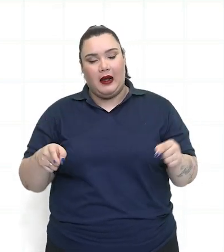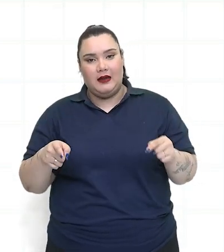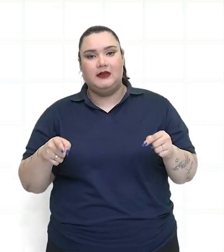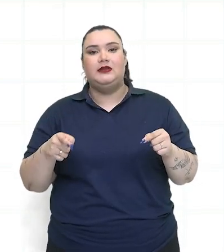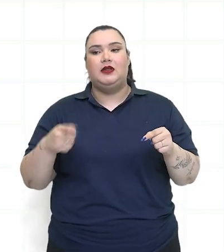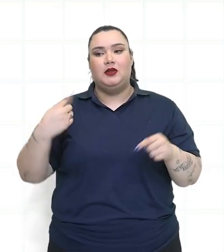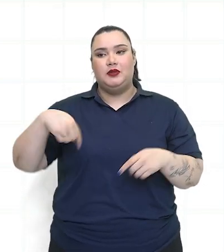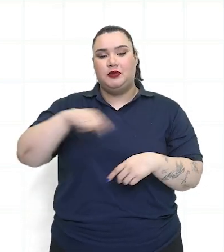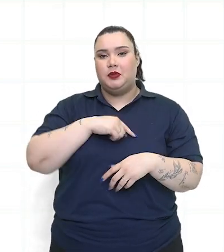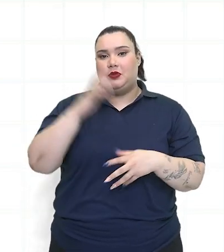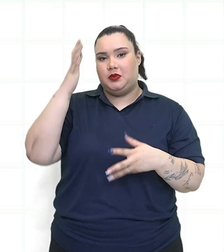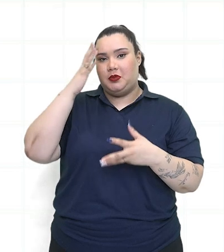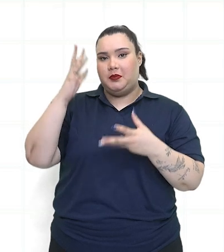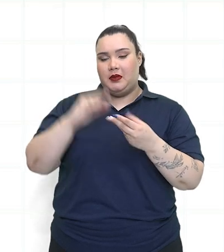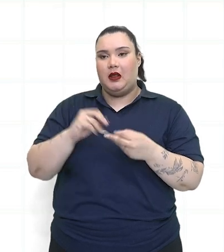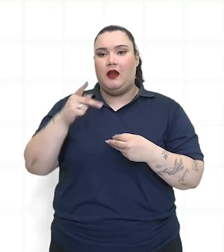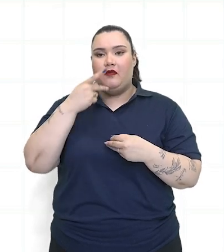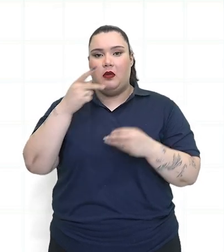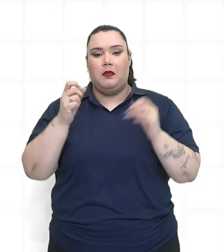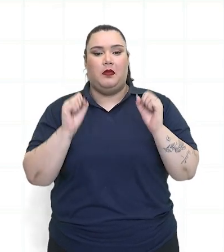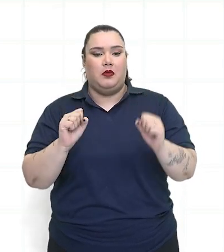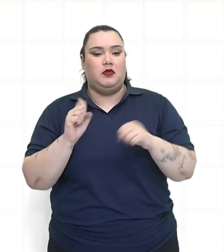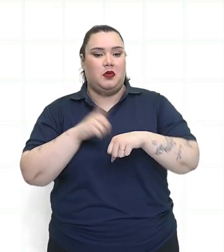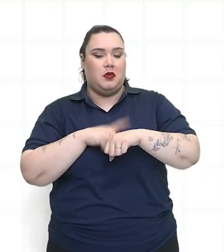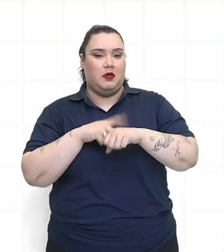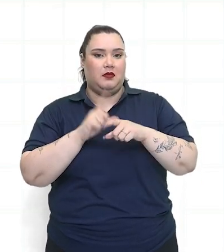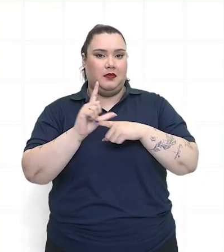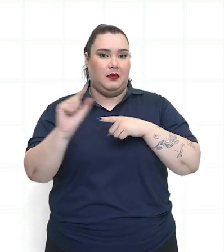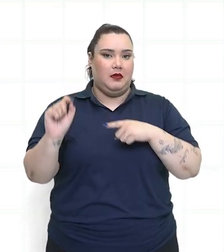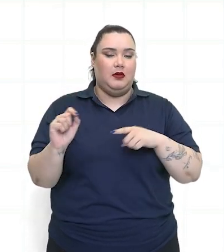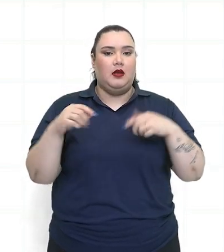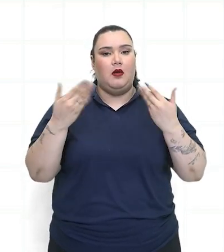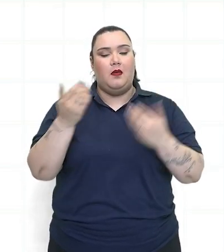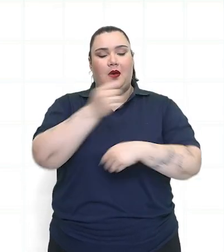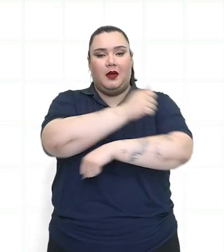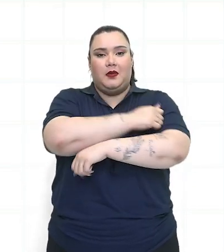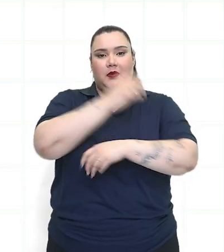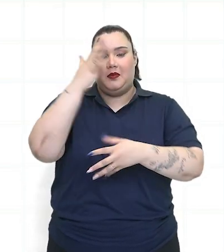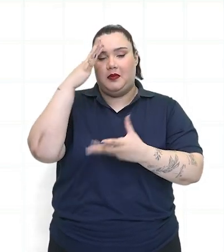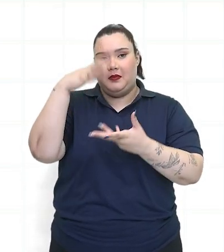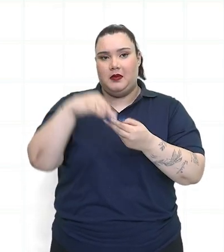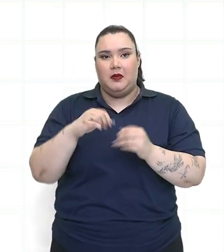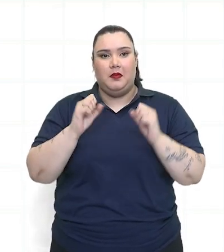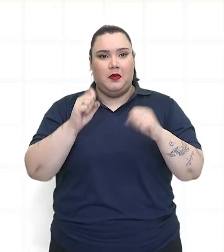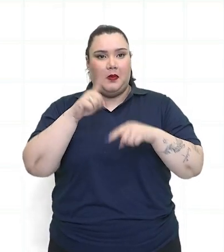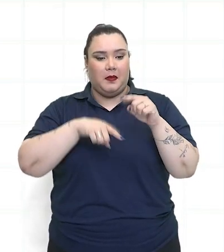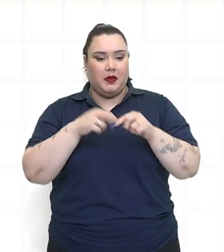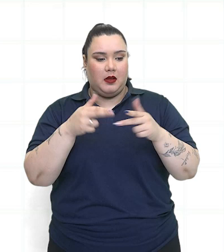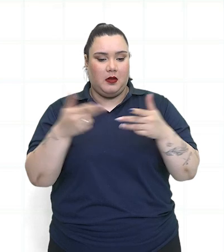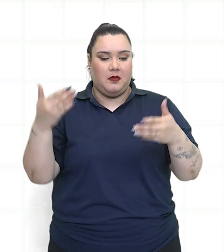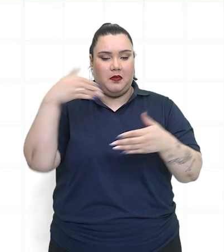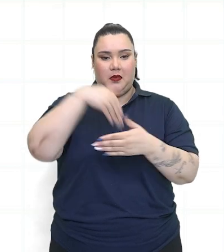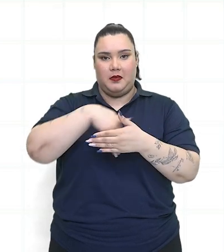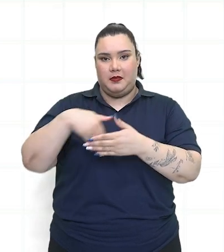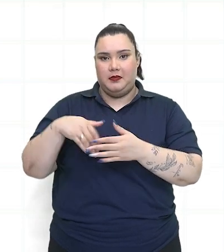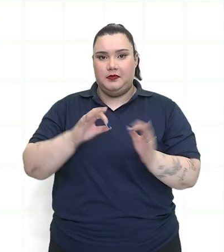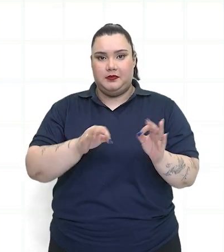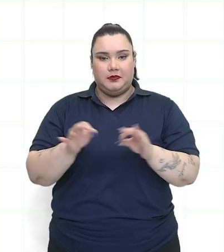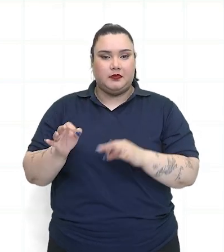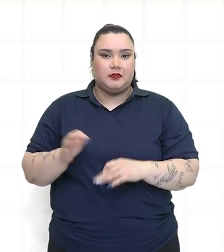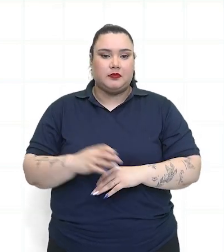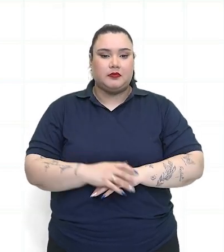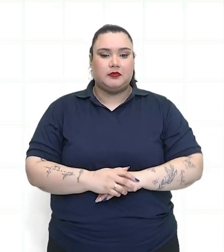de forma implícita, ela disse que era hora de ir embora e o aluno compreendeu e já foi guardando o material junto com seus